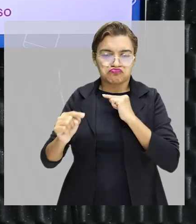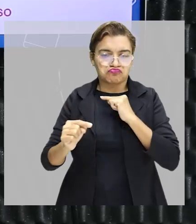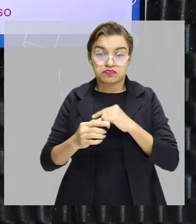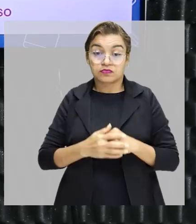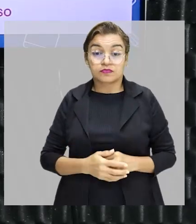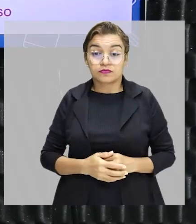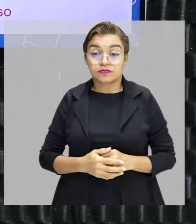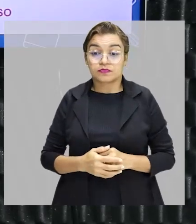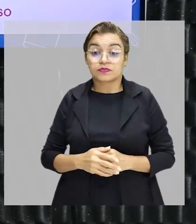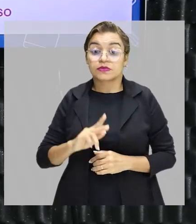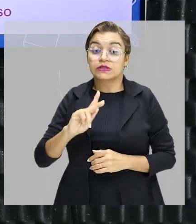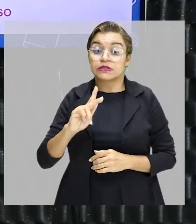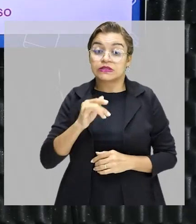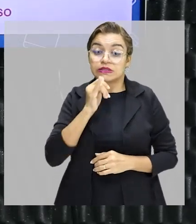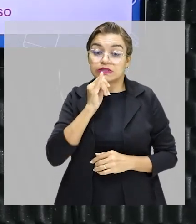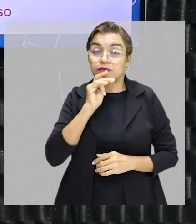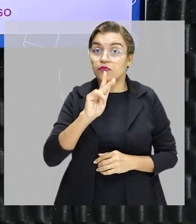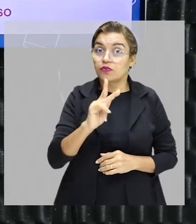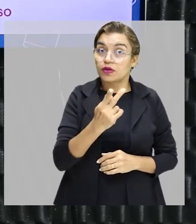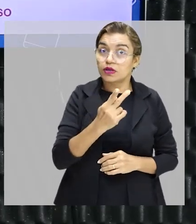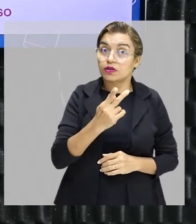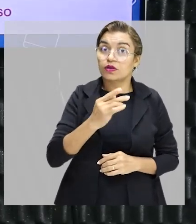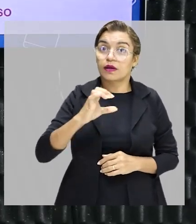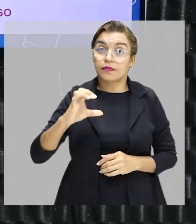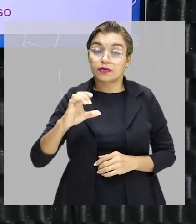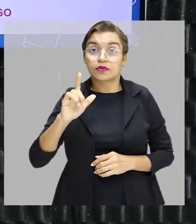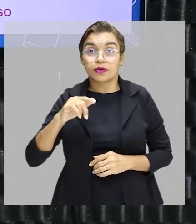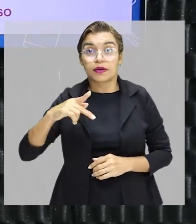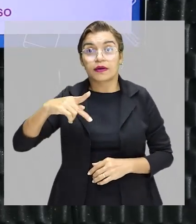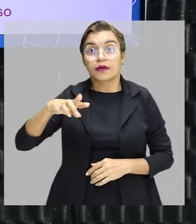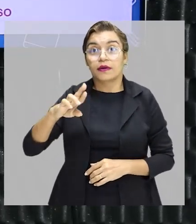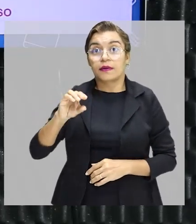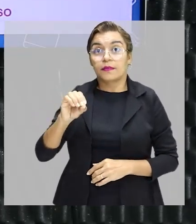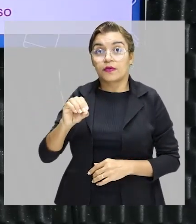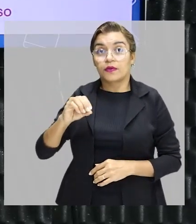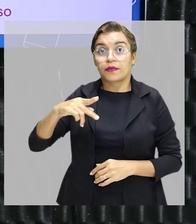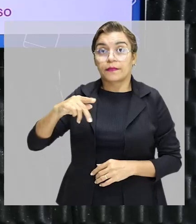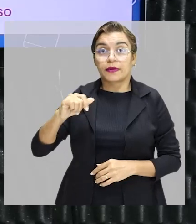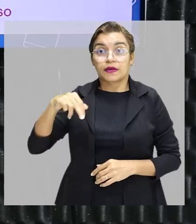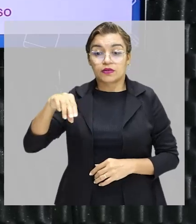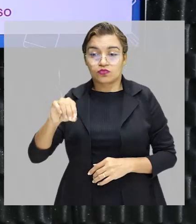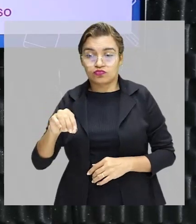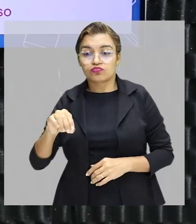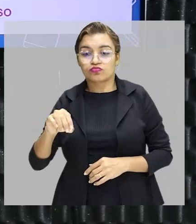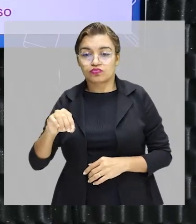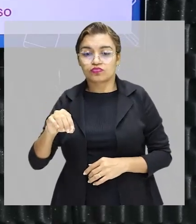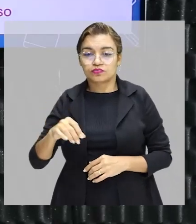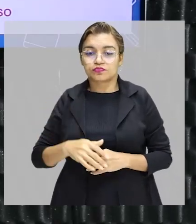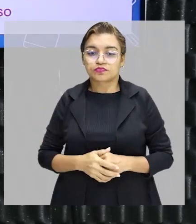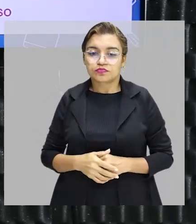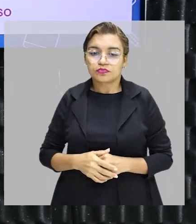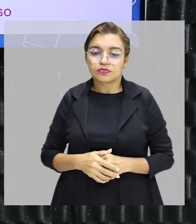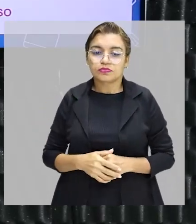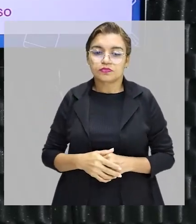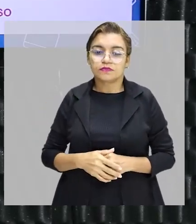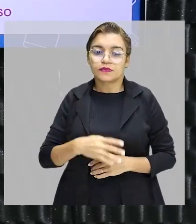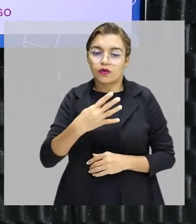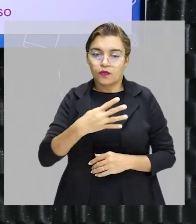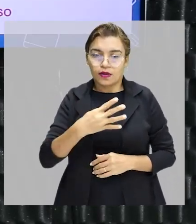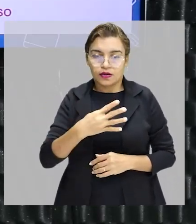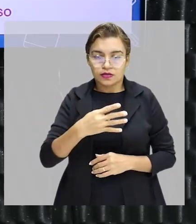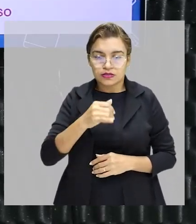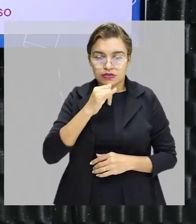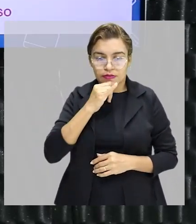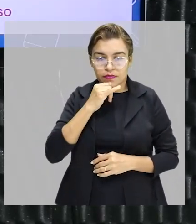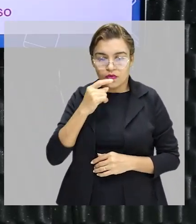hidrocarboneto ele vai ser o propano. Correto, certo? Pela quantidade de gás carbônico formado, a